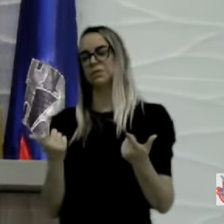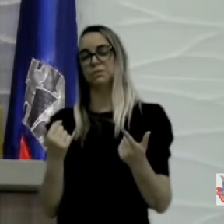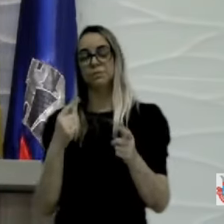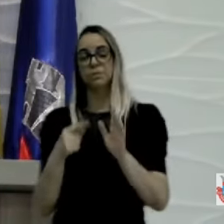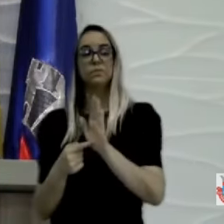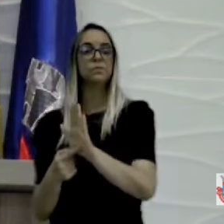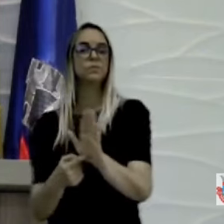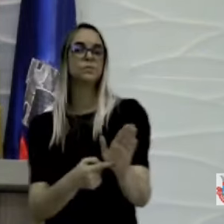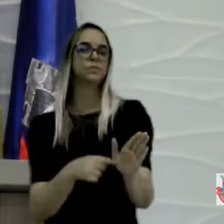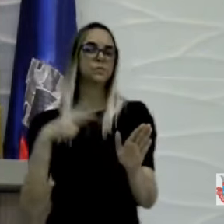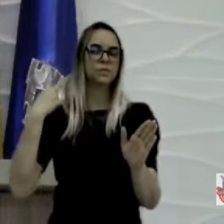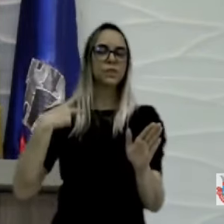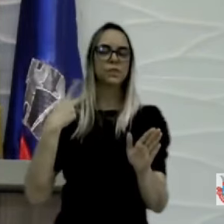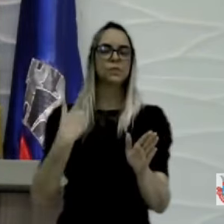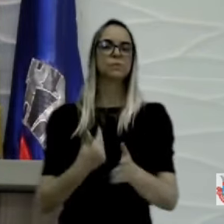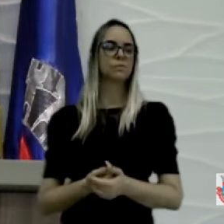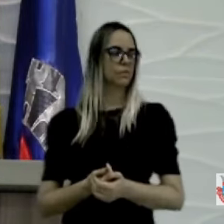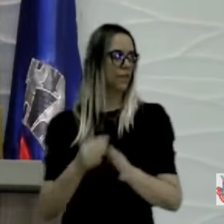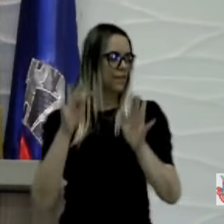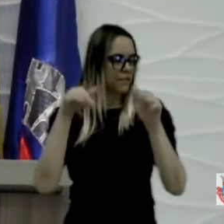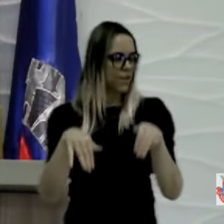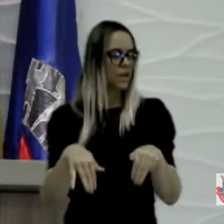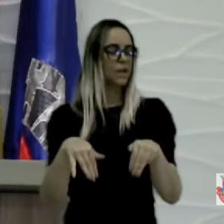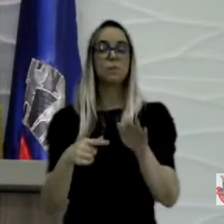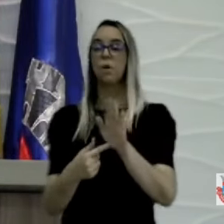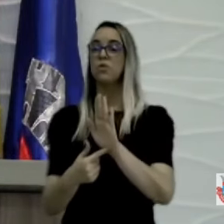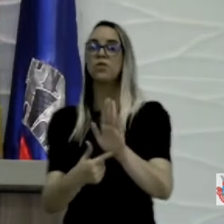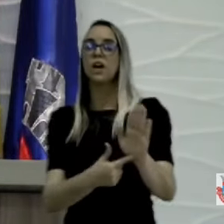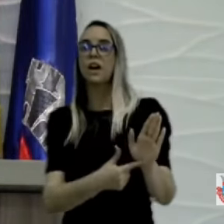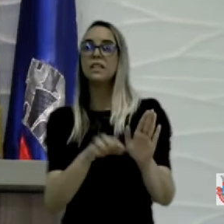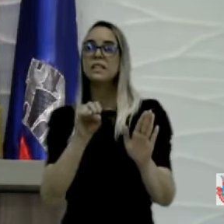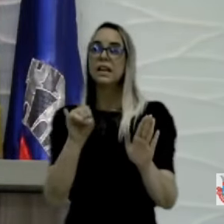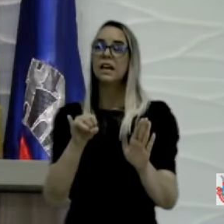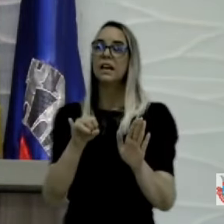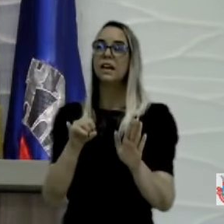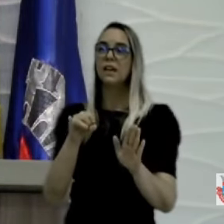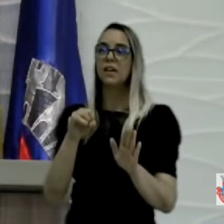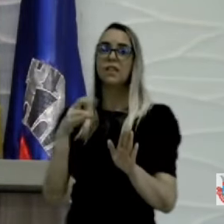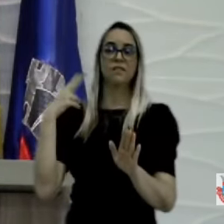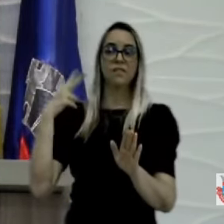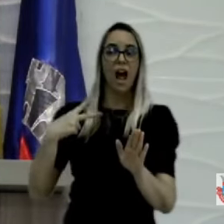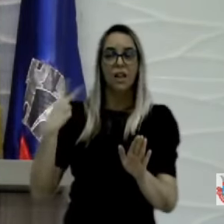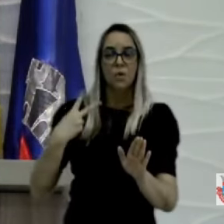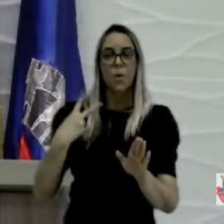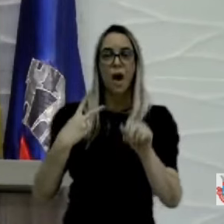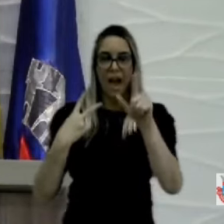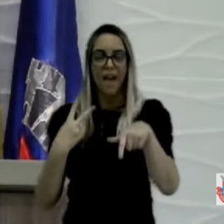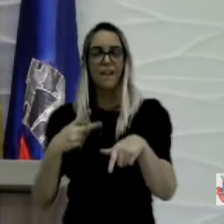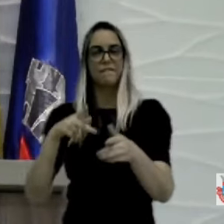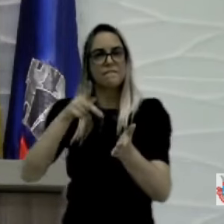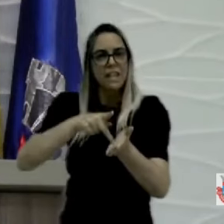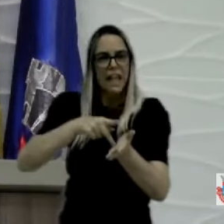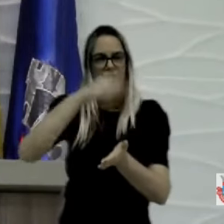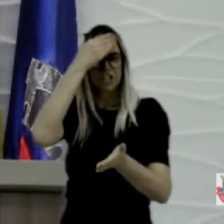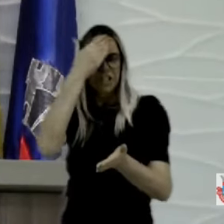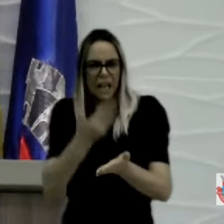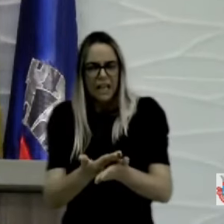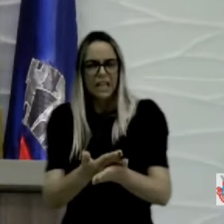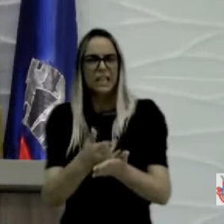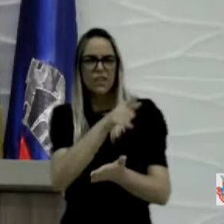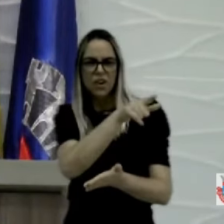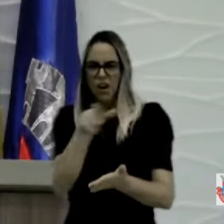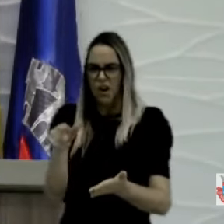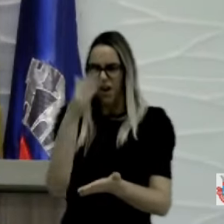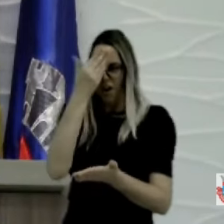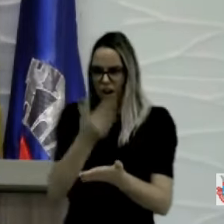do vereador. No final, eu vou mostrar se esse vereador realmente merece a credibilidade e a confiança de